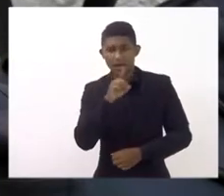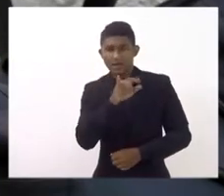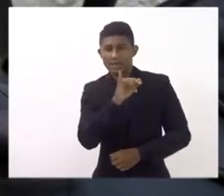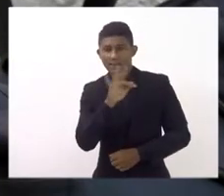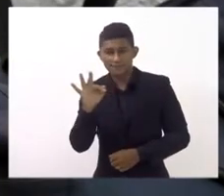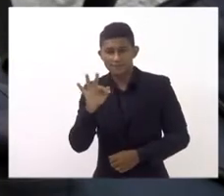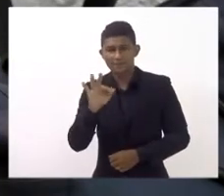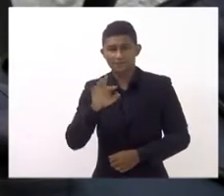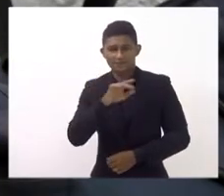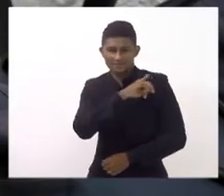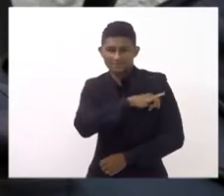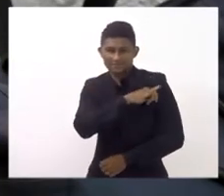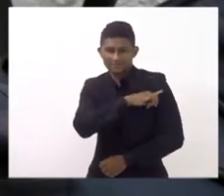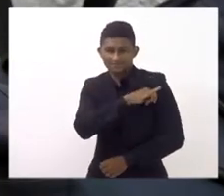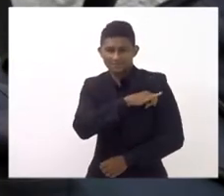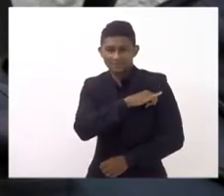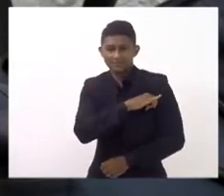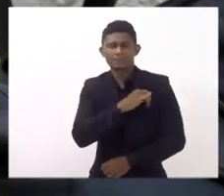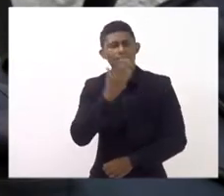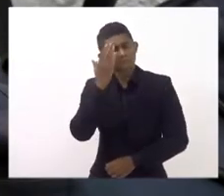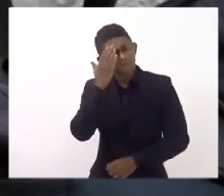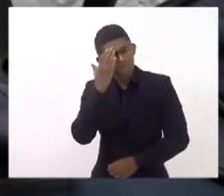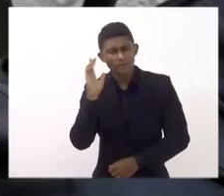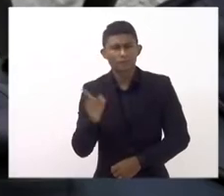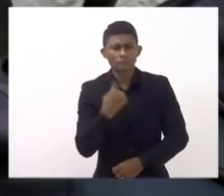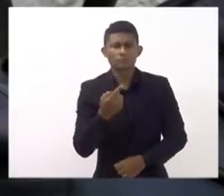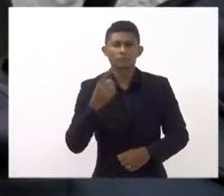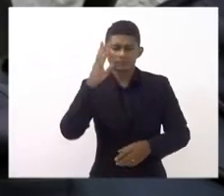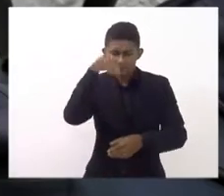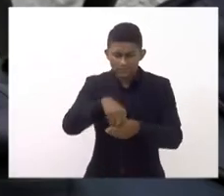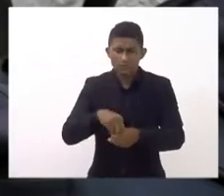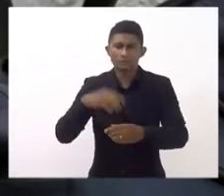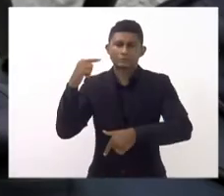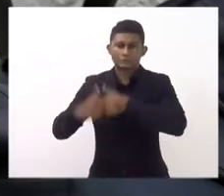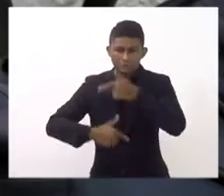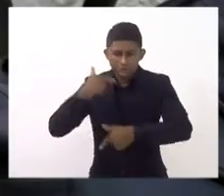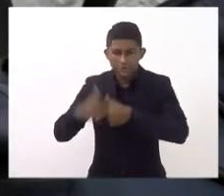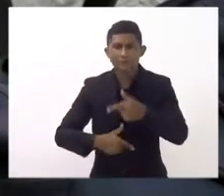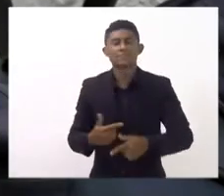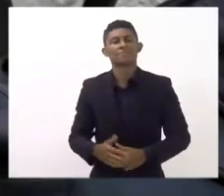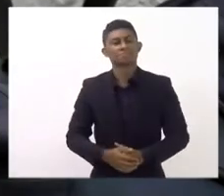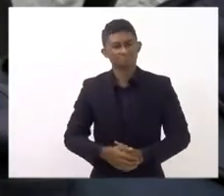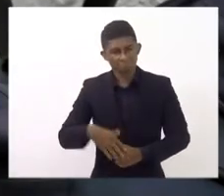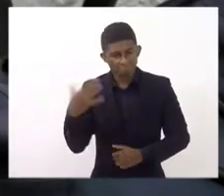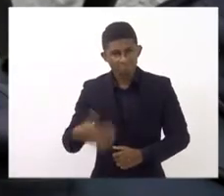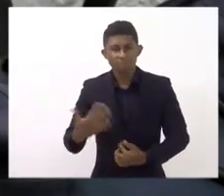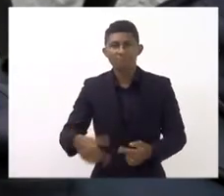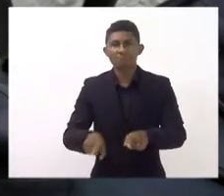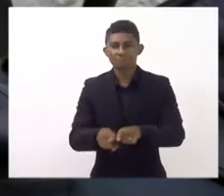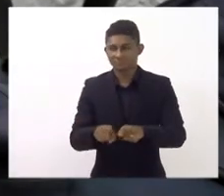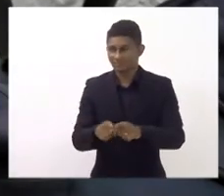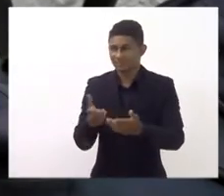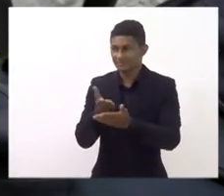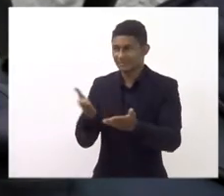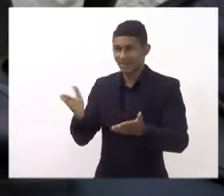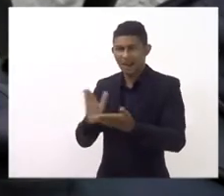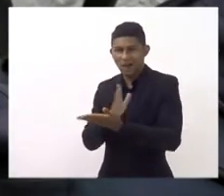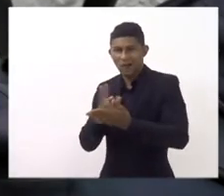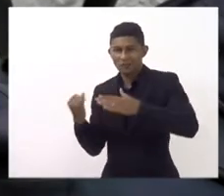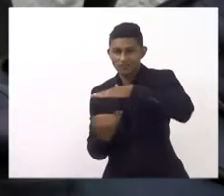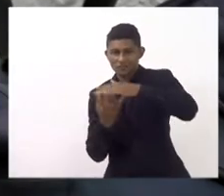nos institutos federais e nos nossos colegas que estão aqui também representados. No